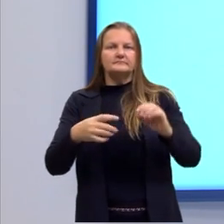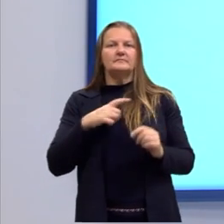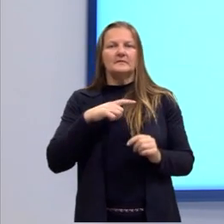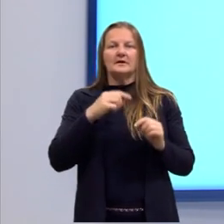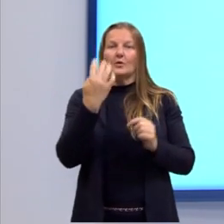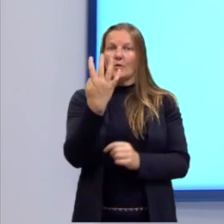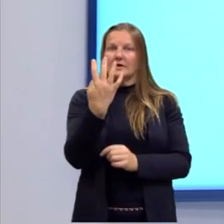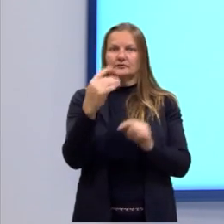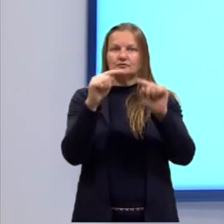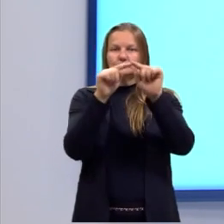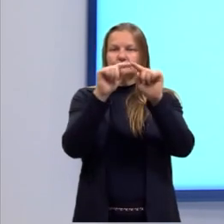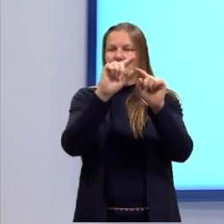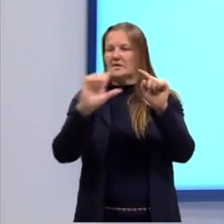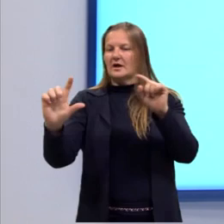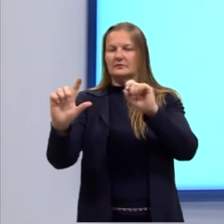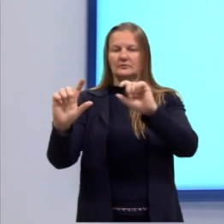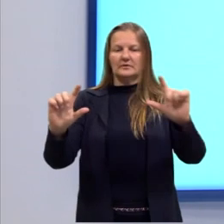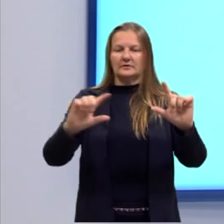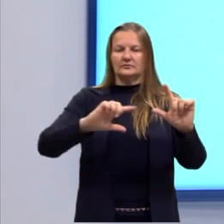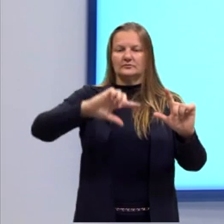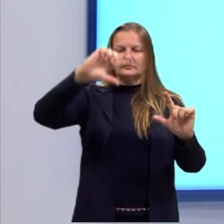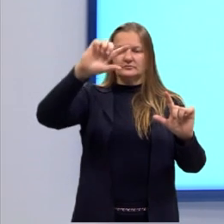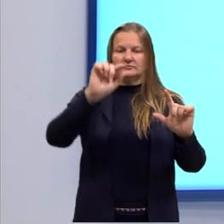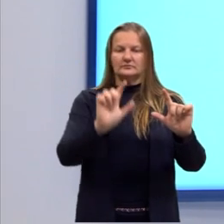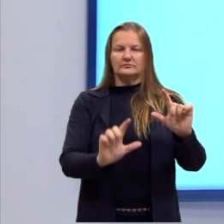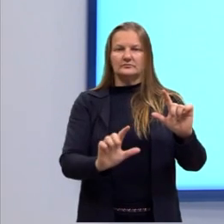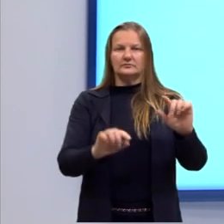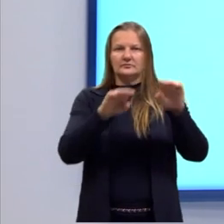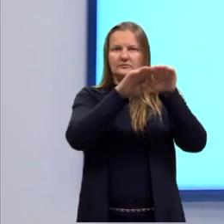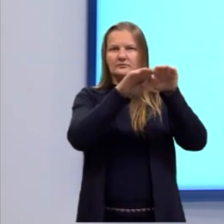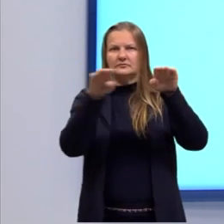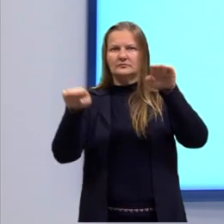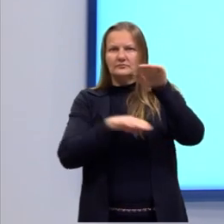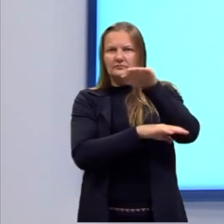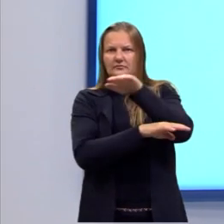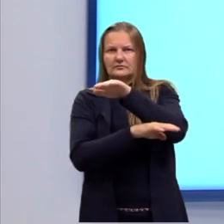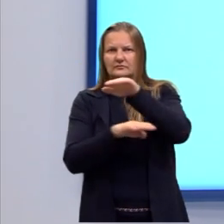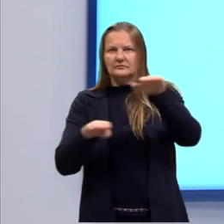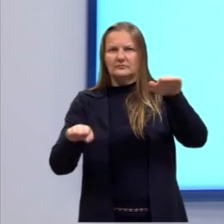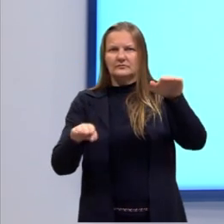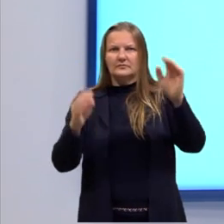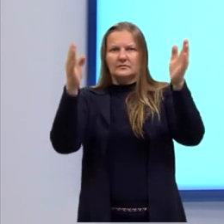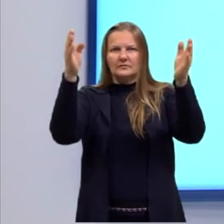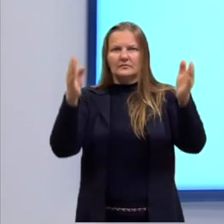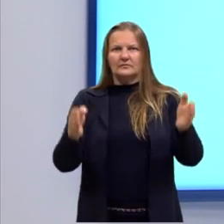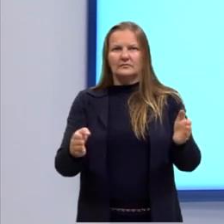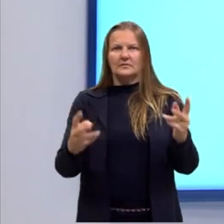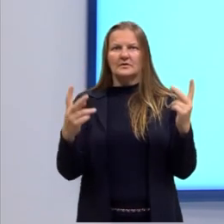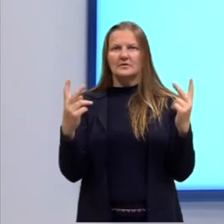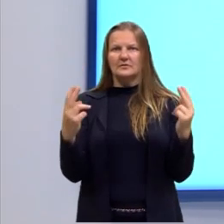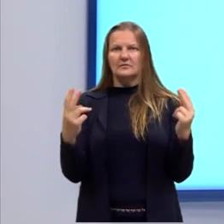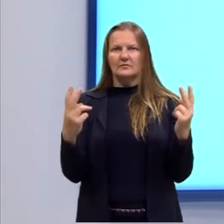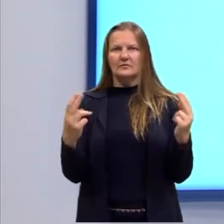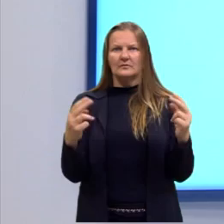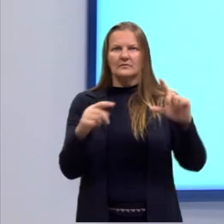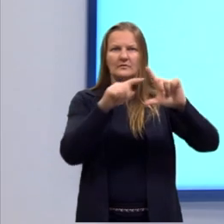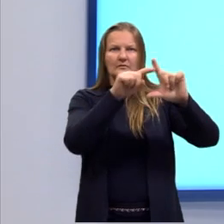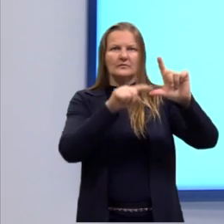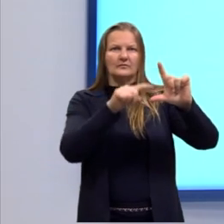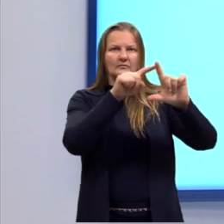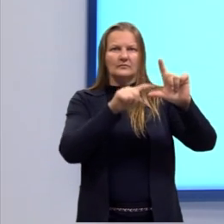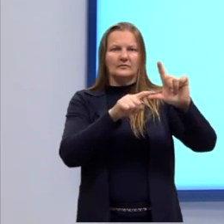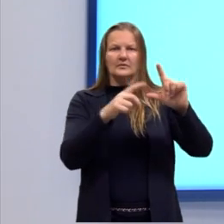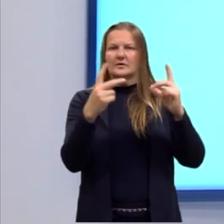um quadrilátero com lados opostos paralelos e de mesma medida Mas eles apresentam quatro ângulos